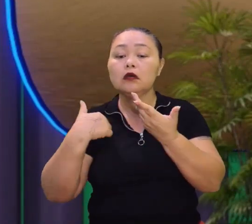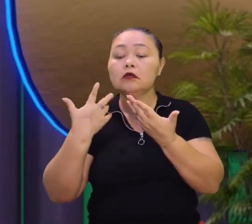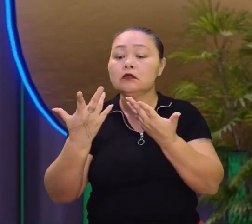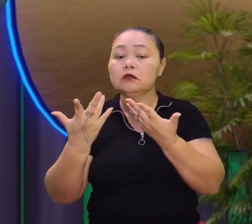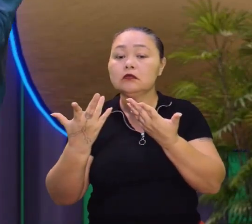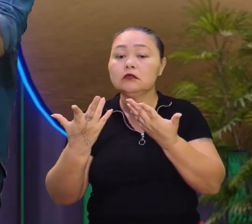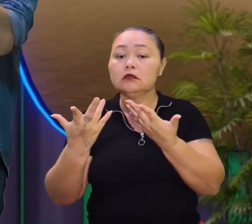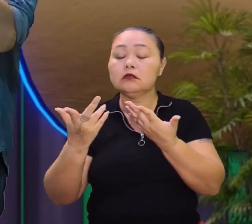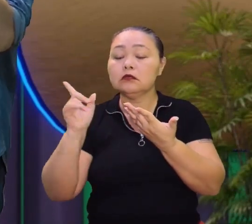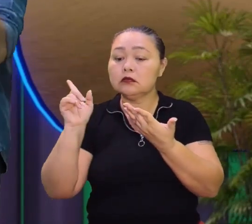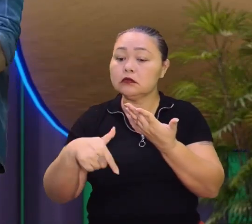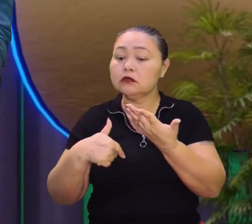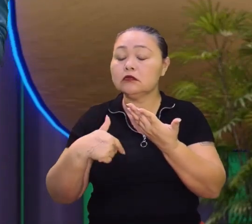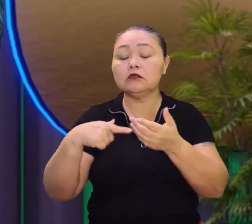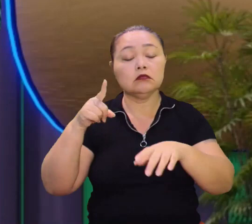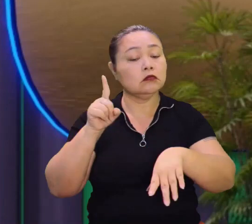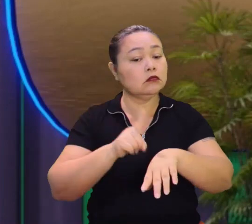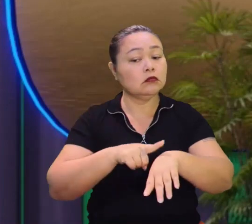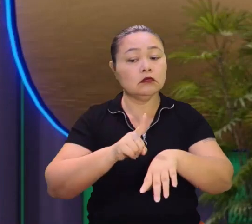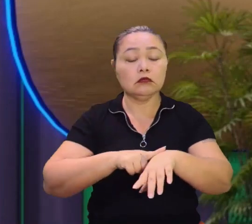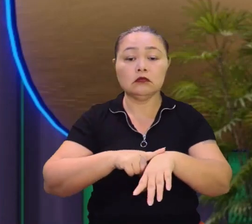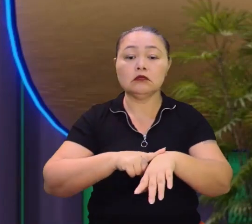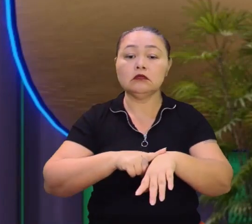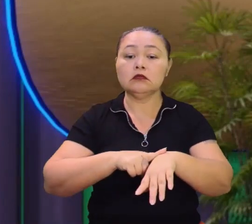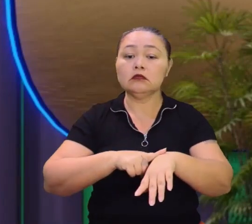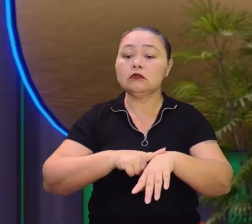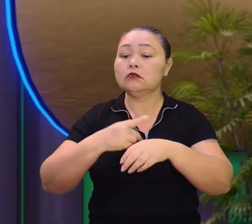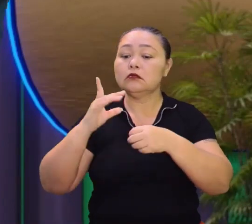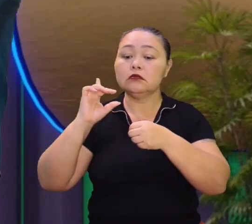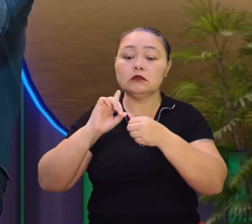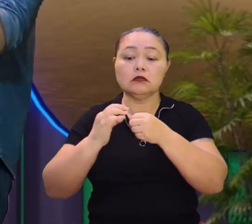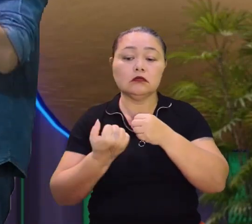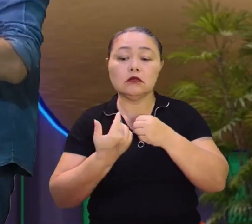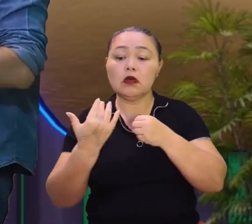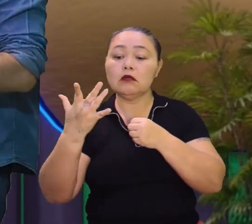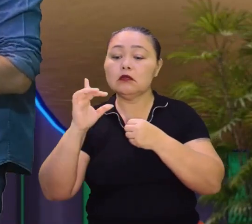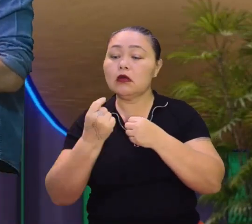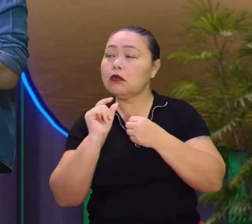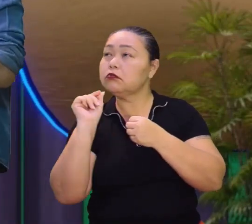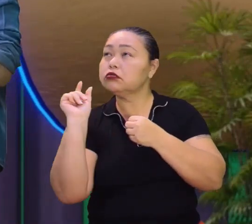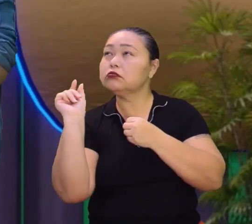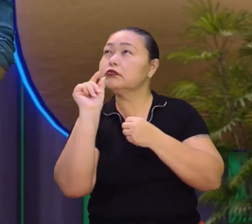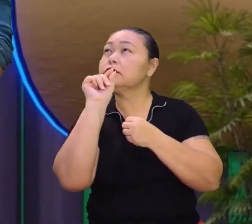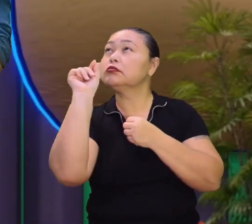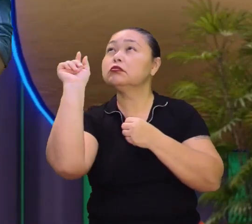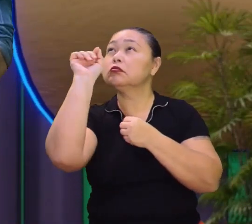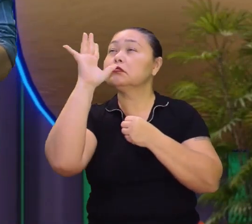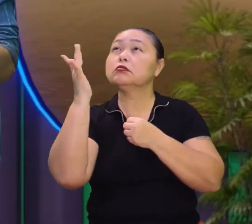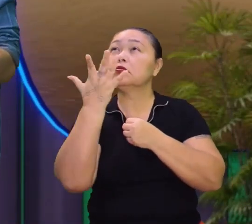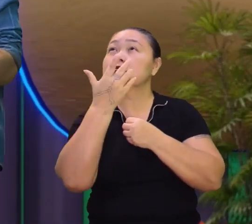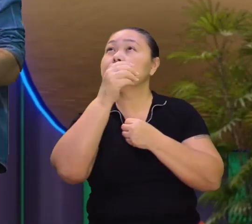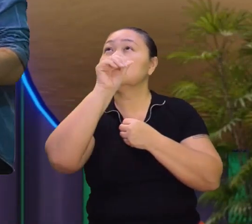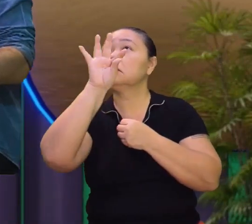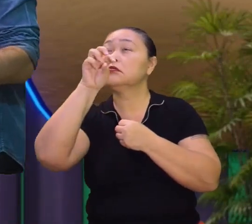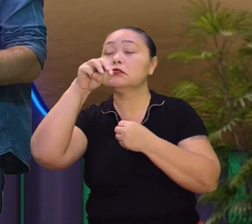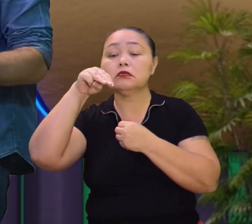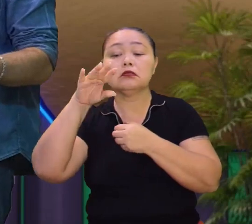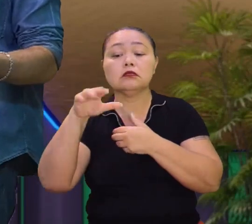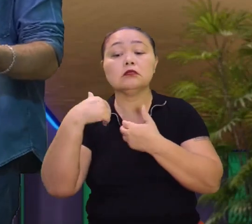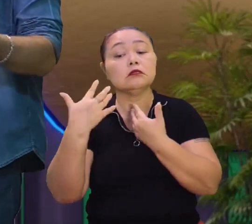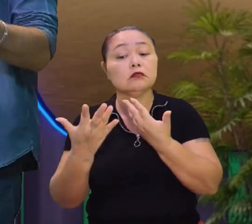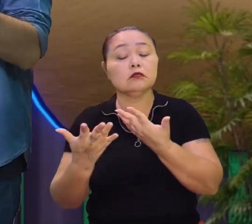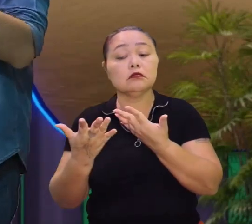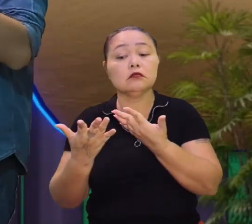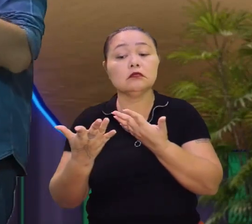diesel e é toda hora jogando milhares e milhares de partículas na atmosfera. Muito